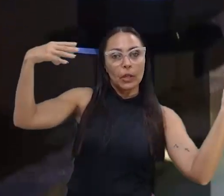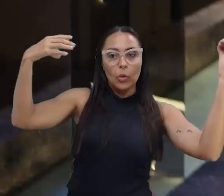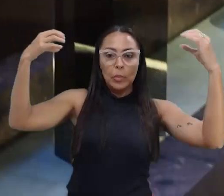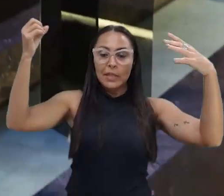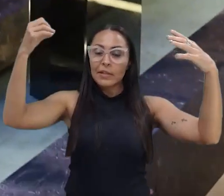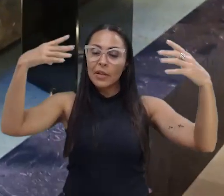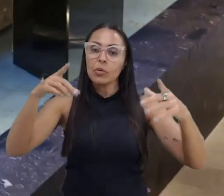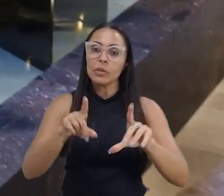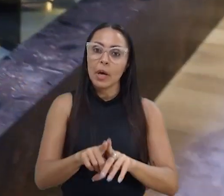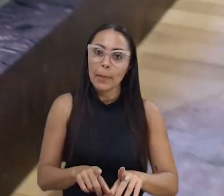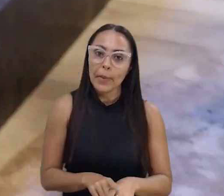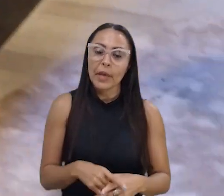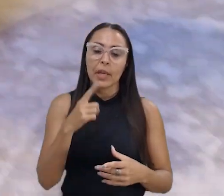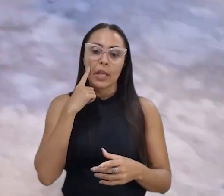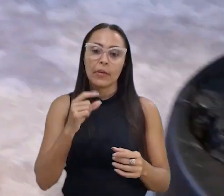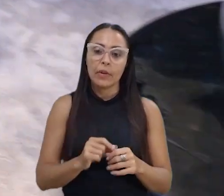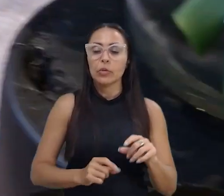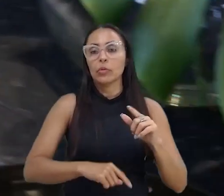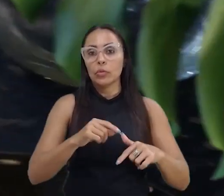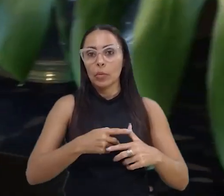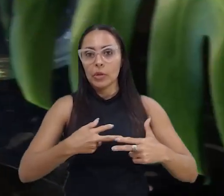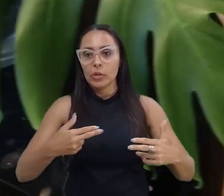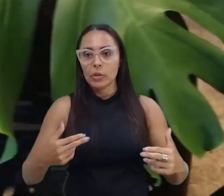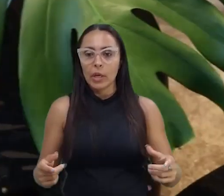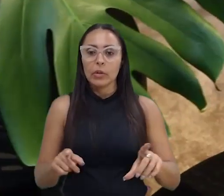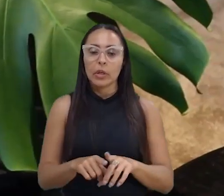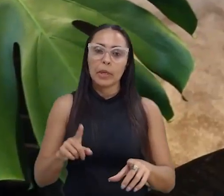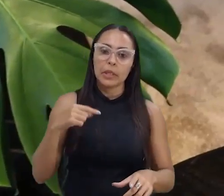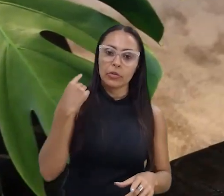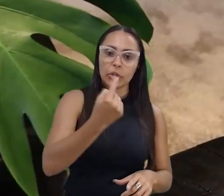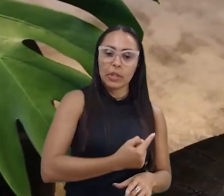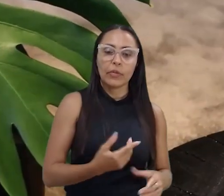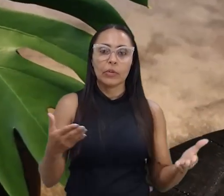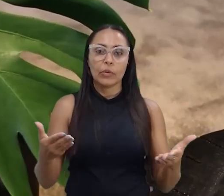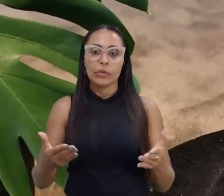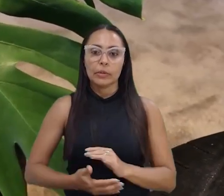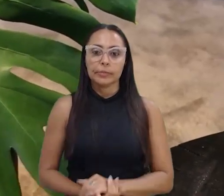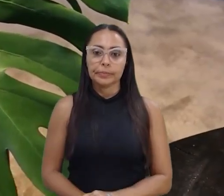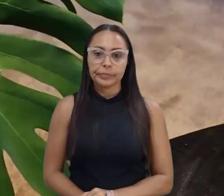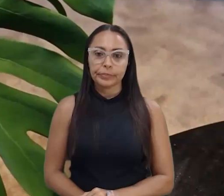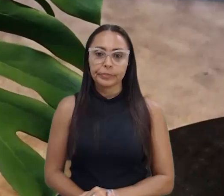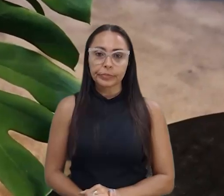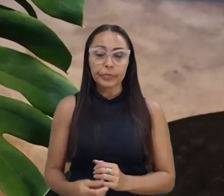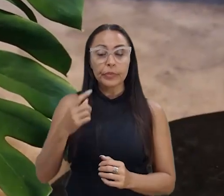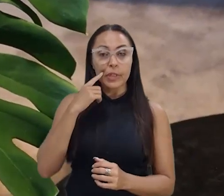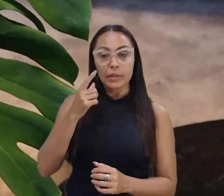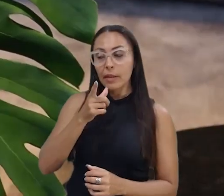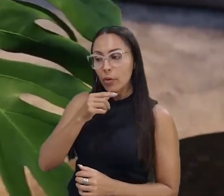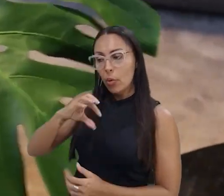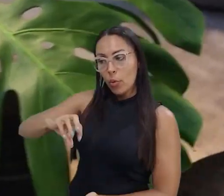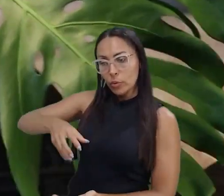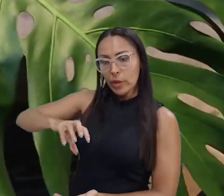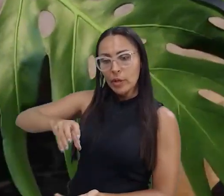essas tendências reproduzidas em tantos objetos quanto esses que a gente está aqui vendo hoje. Essas torneiras são